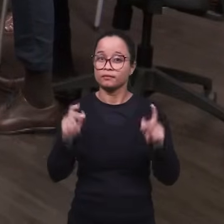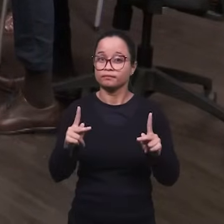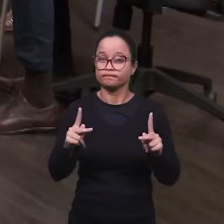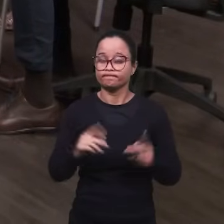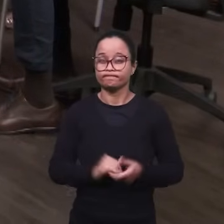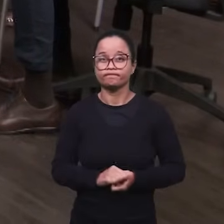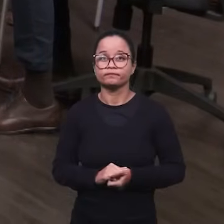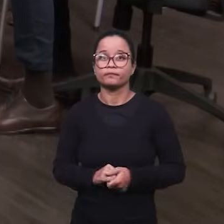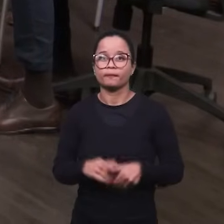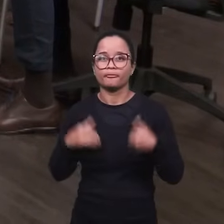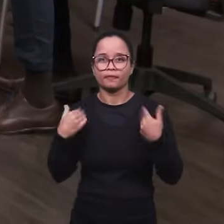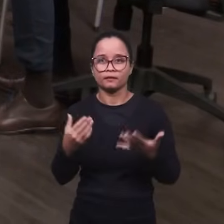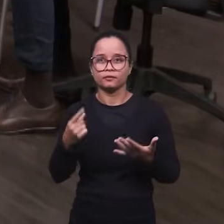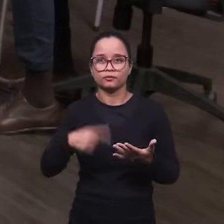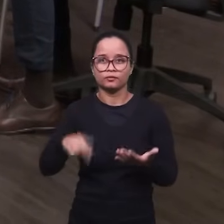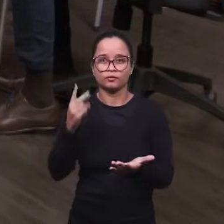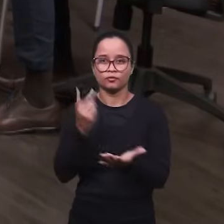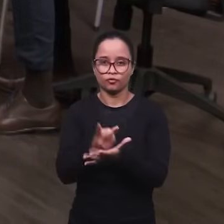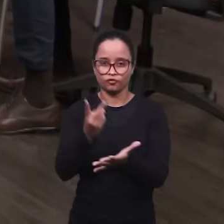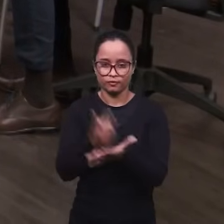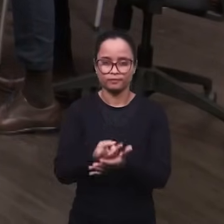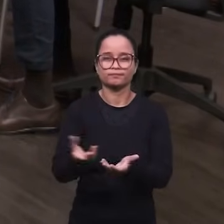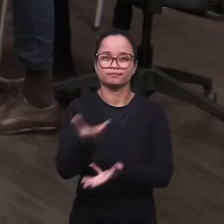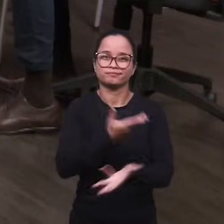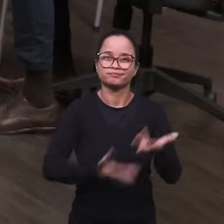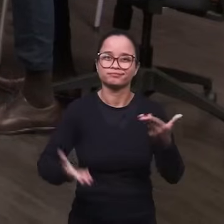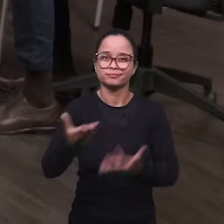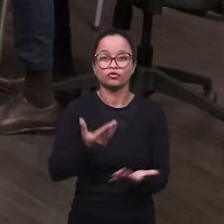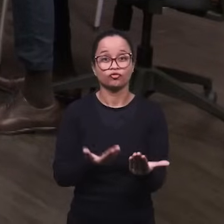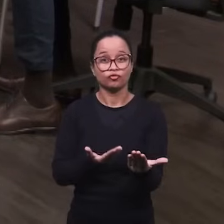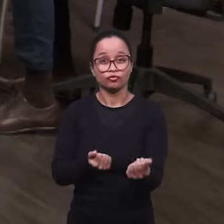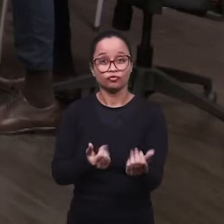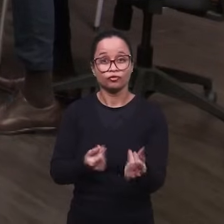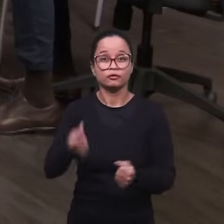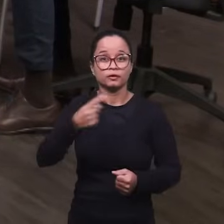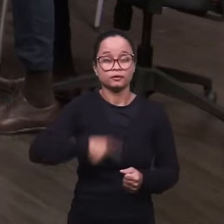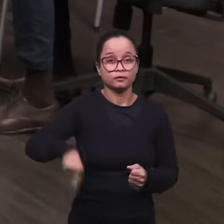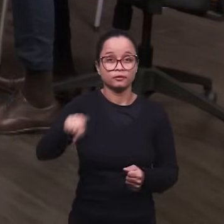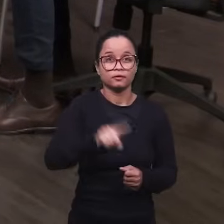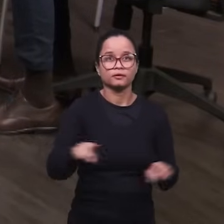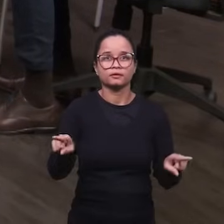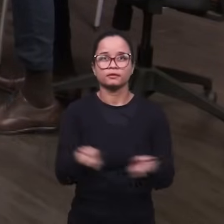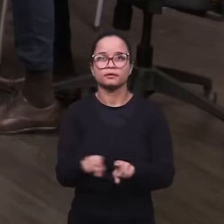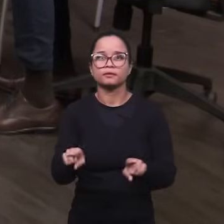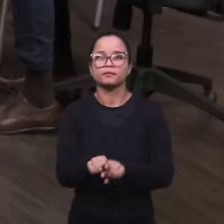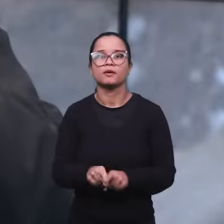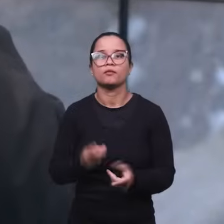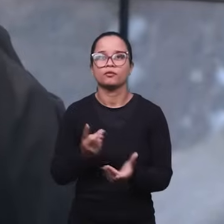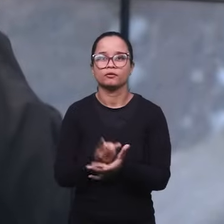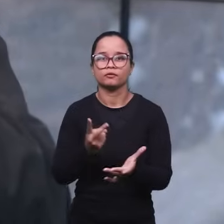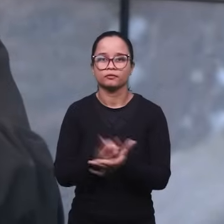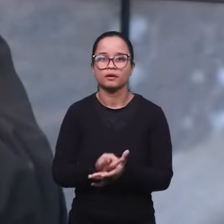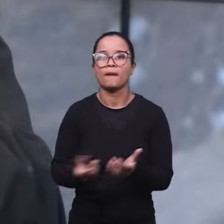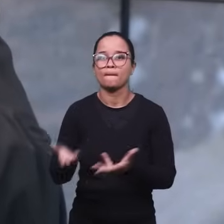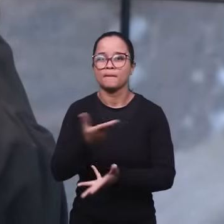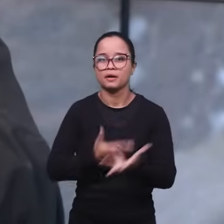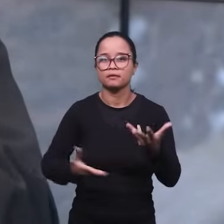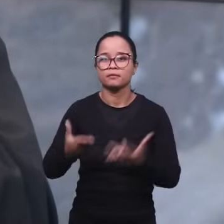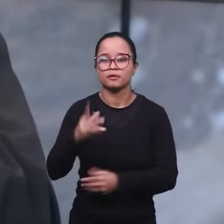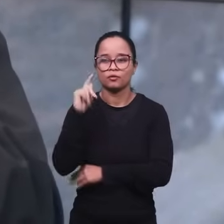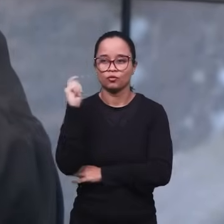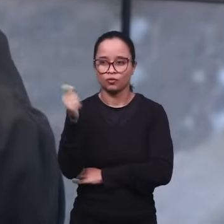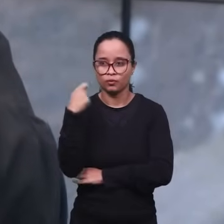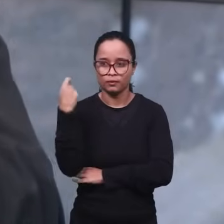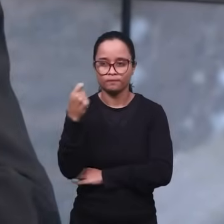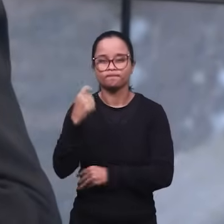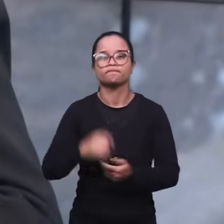Ok? Bom, a gente vai continuar aqui com participações de jovens nossos e nós vamos continuar com participação do Rio Grande do